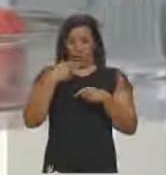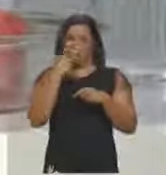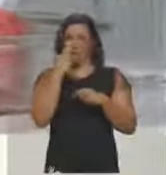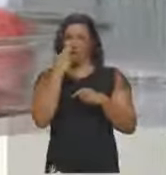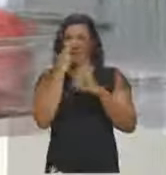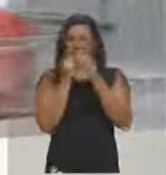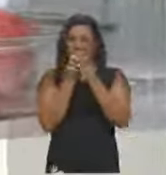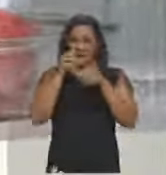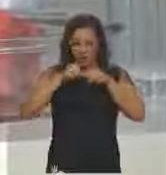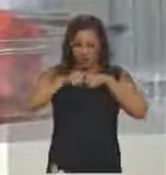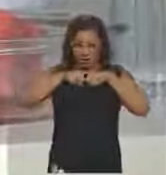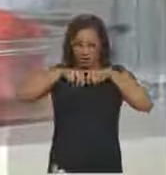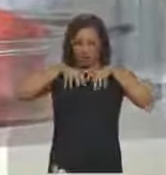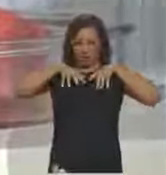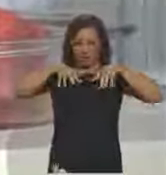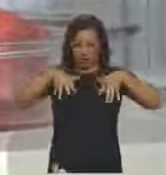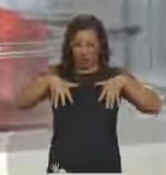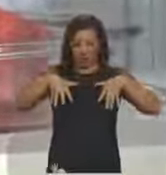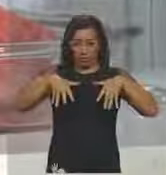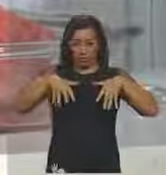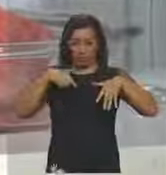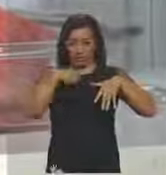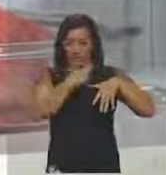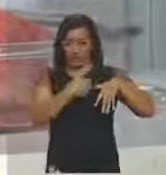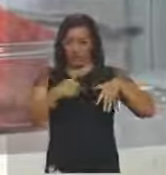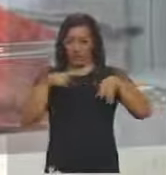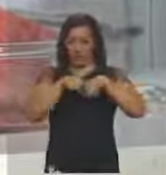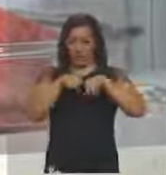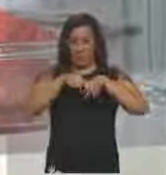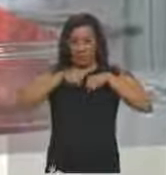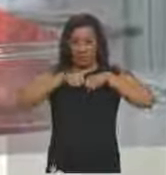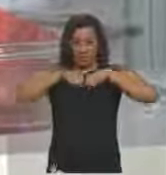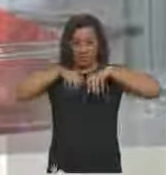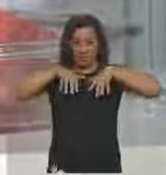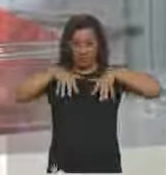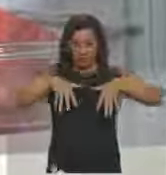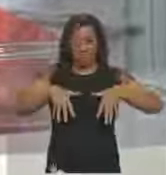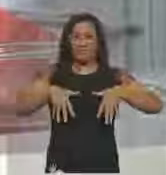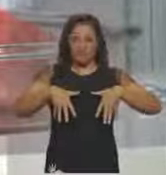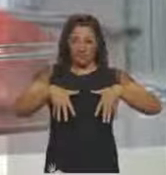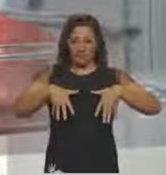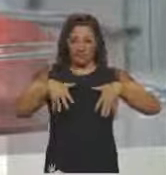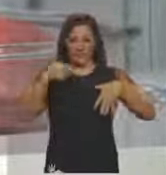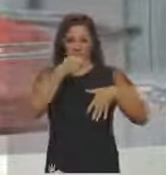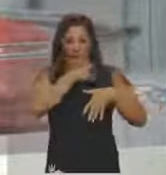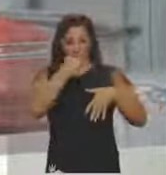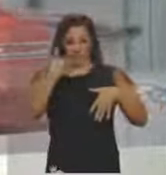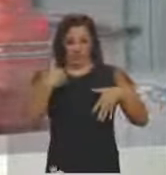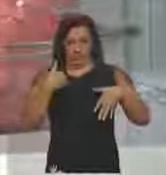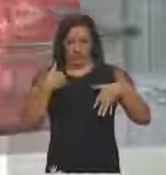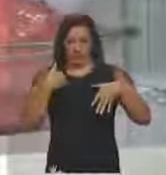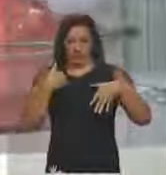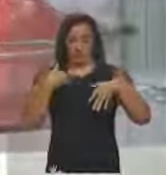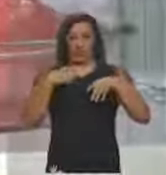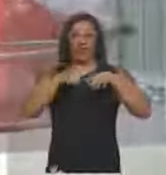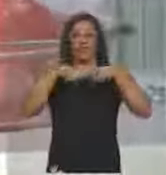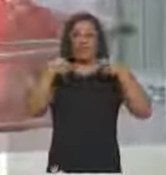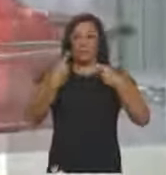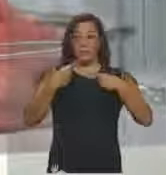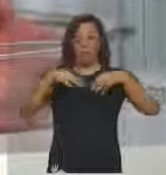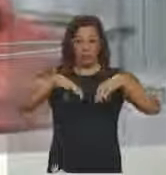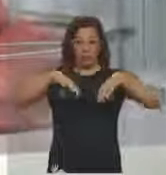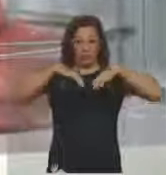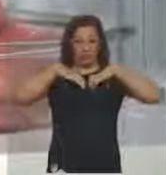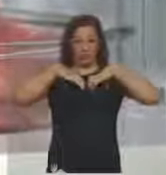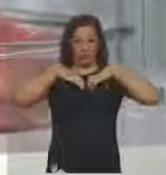o tronco ramifica, tem ramificações mais finas, que a gente chama de brônquios, até